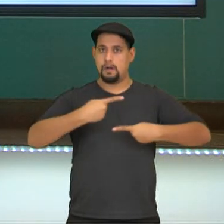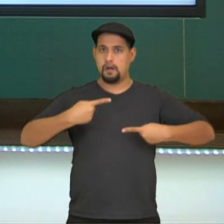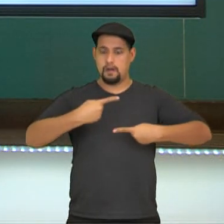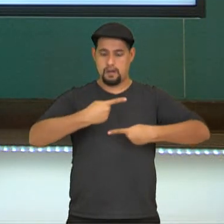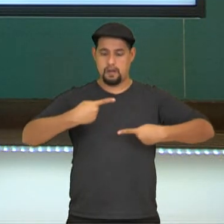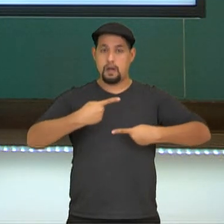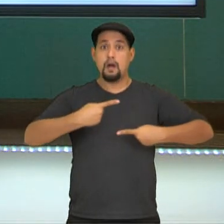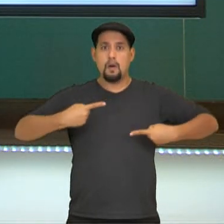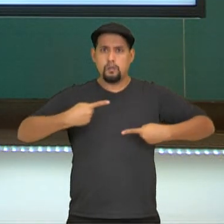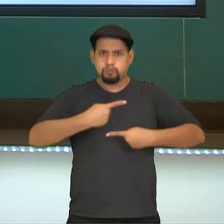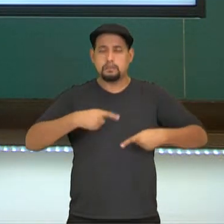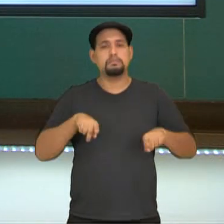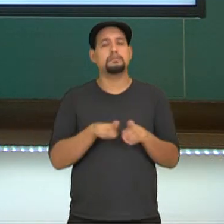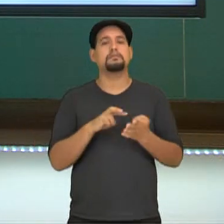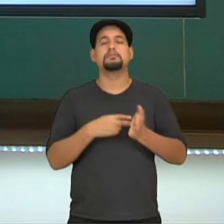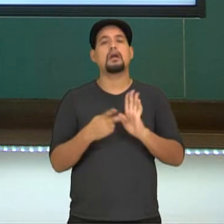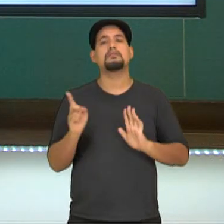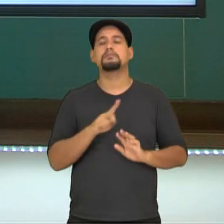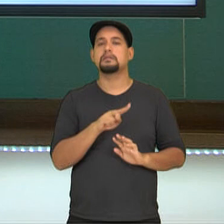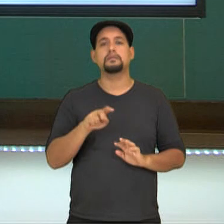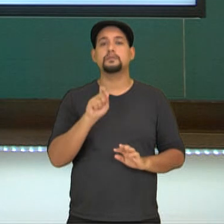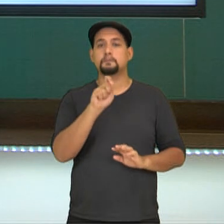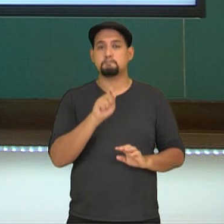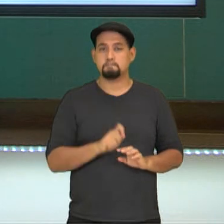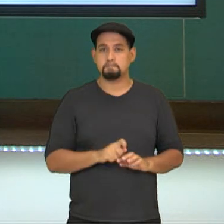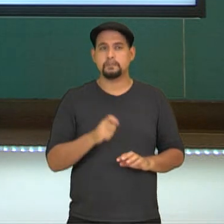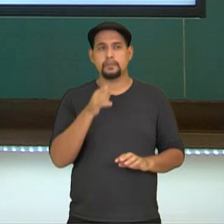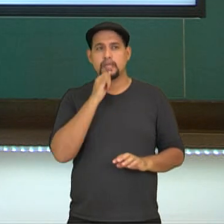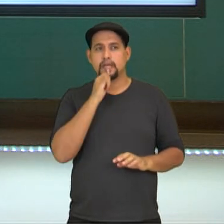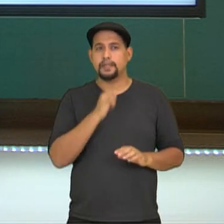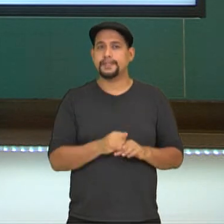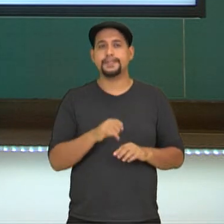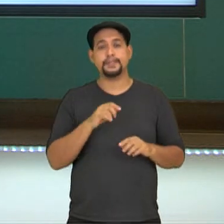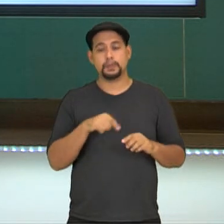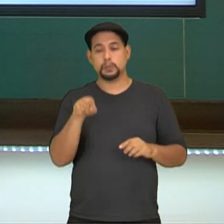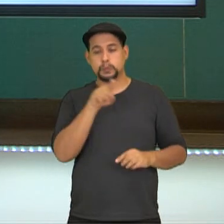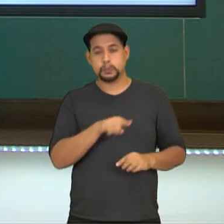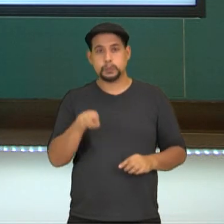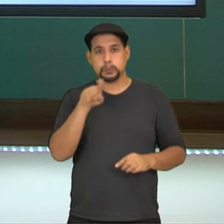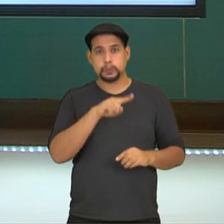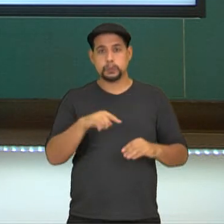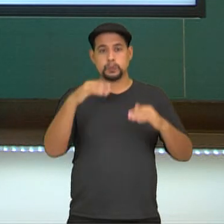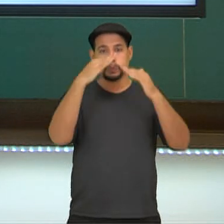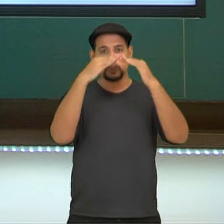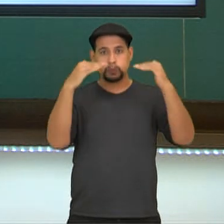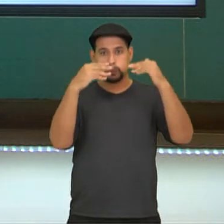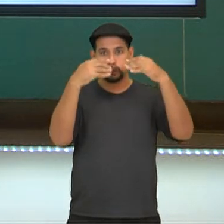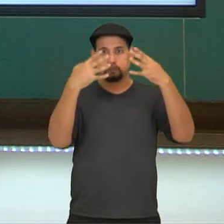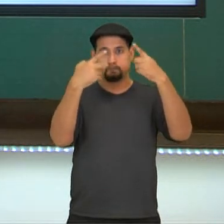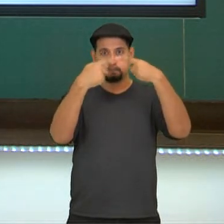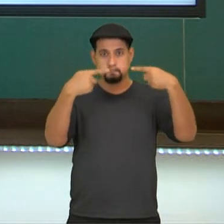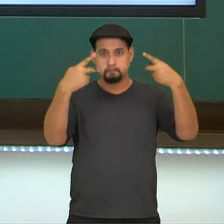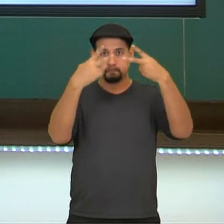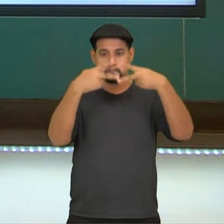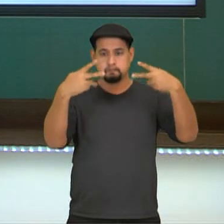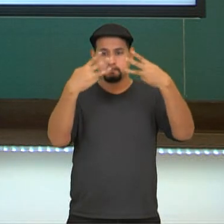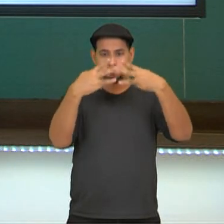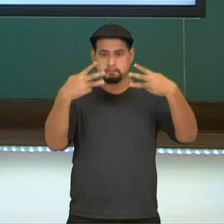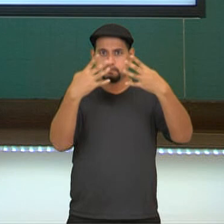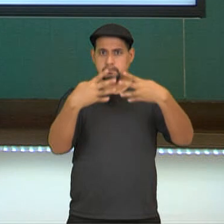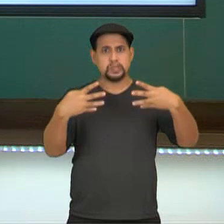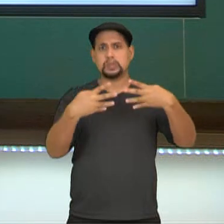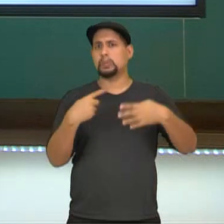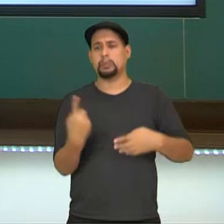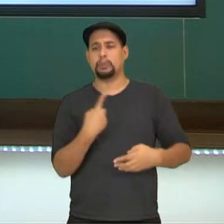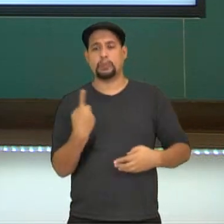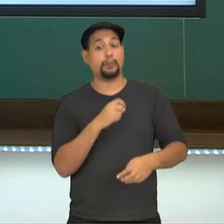sentidos opostos, anulando. Quando esse negócio se rotacionar e ficar paralelo, as forças vão se anular, não vai ter mais girar, não vai girar mais,